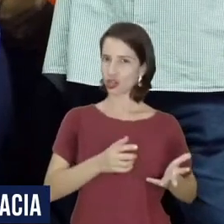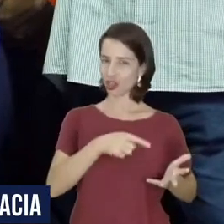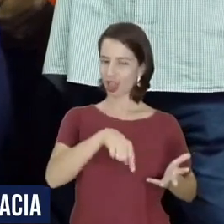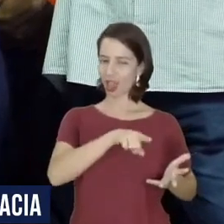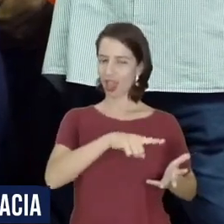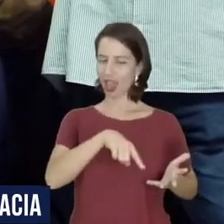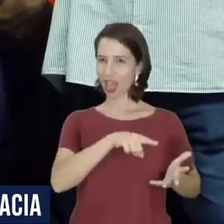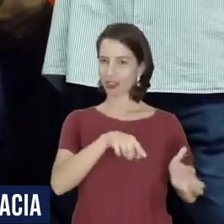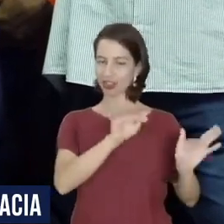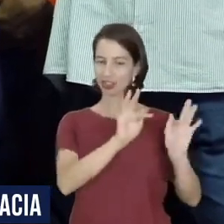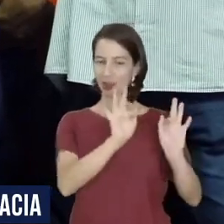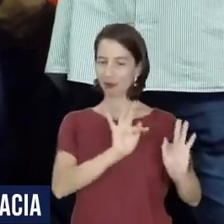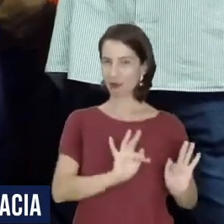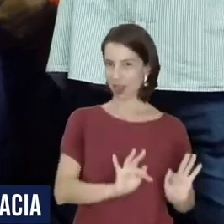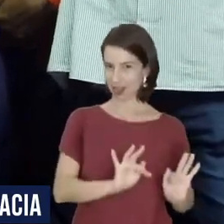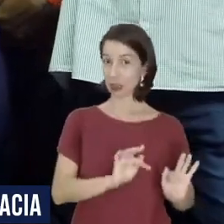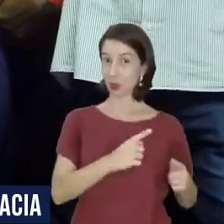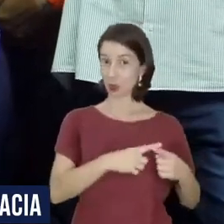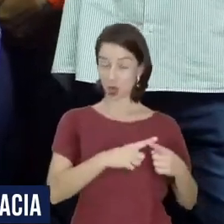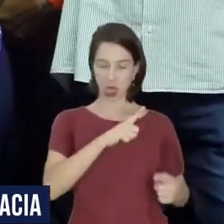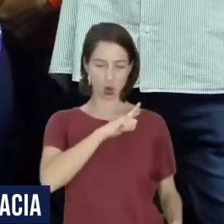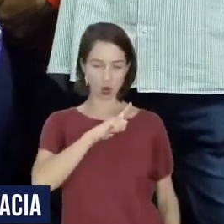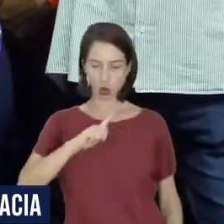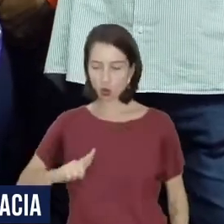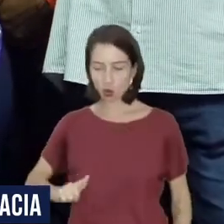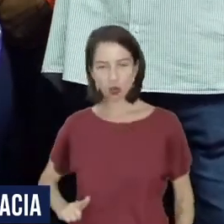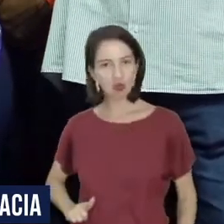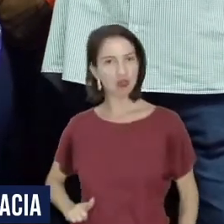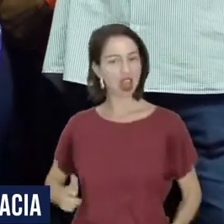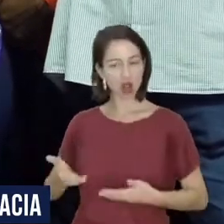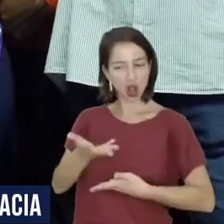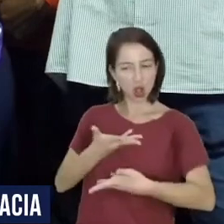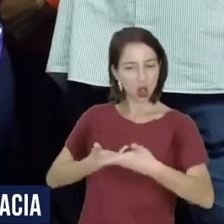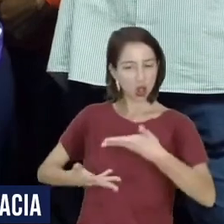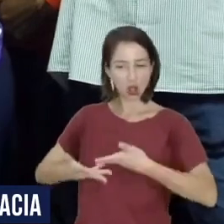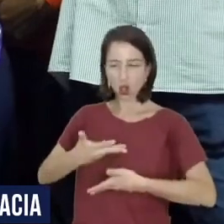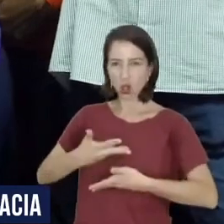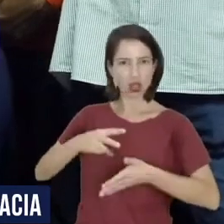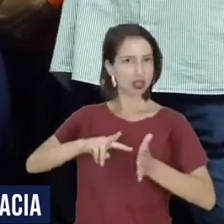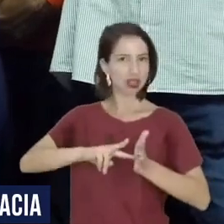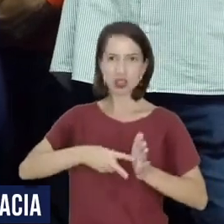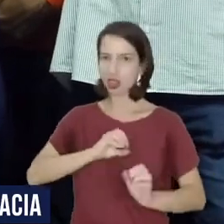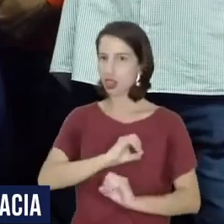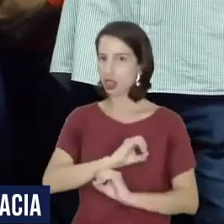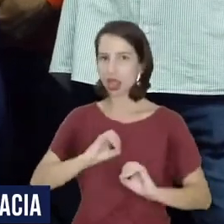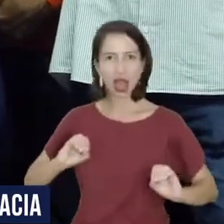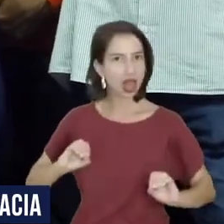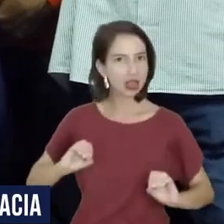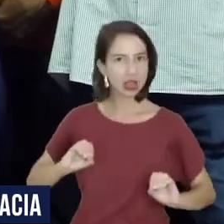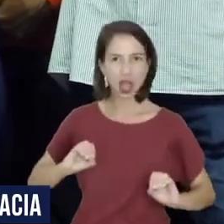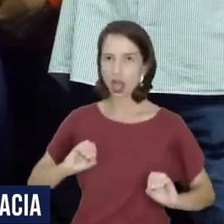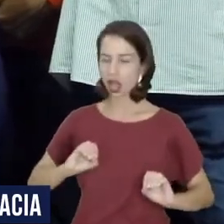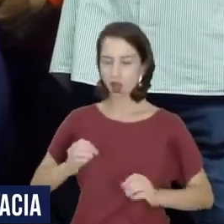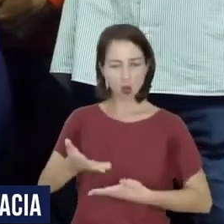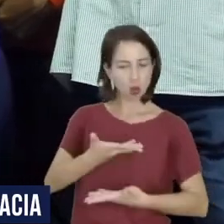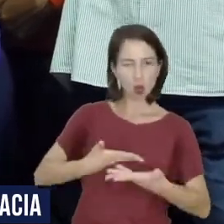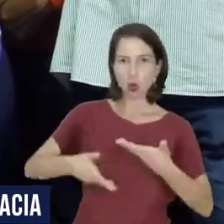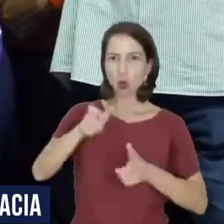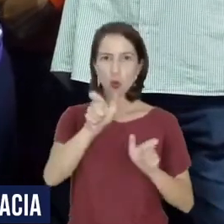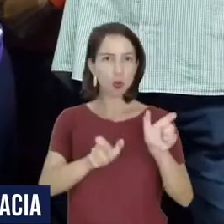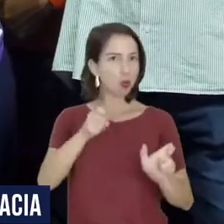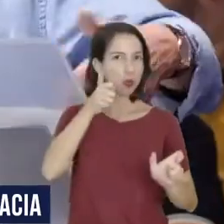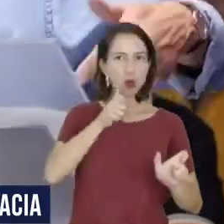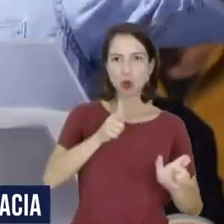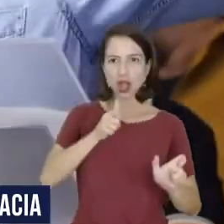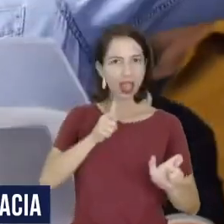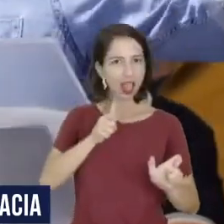sindicato, não conversa com mulheres, não conversa com negros, não conversa com índios, não conversa com ninguém,